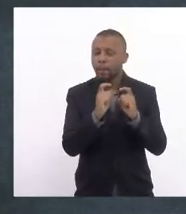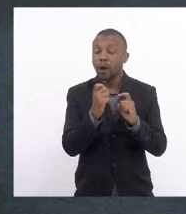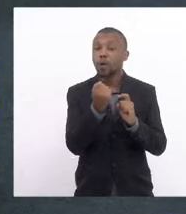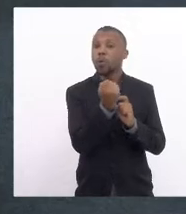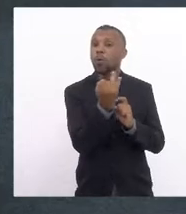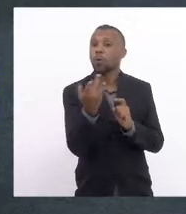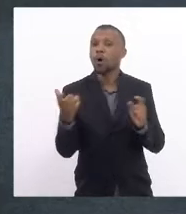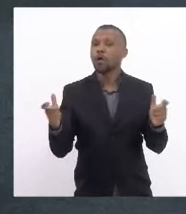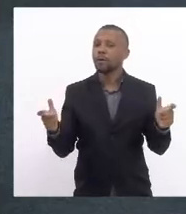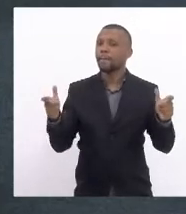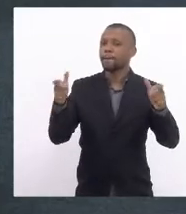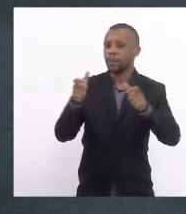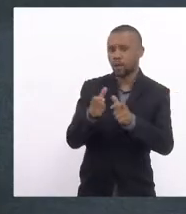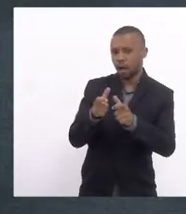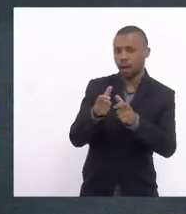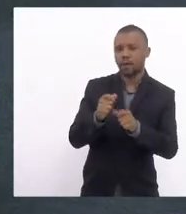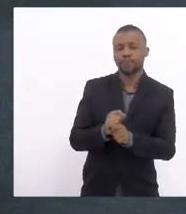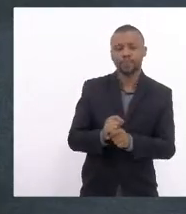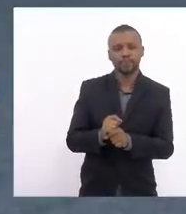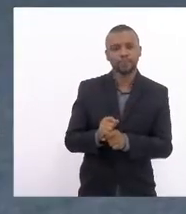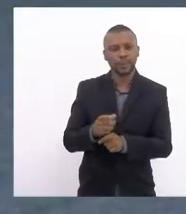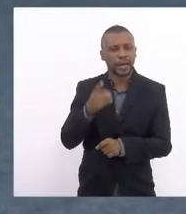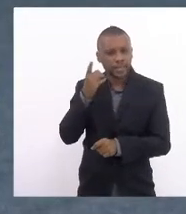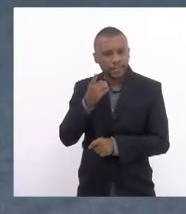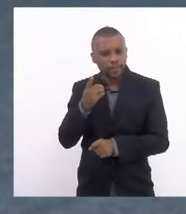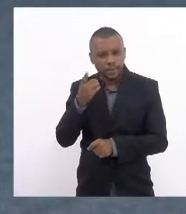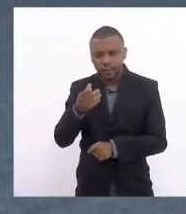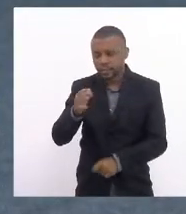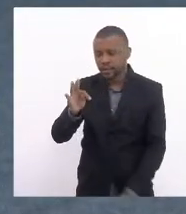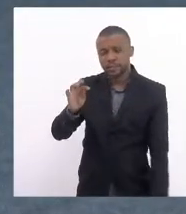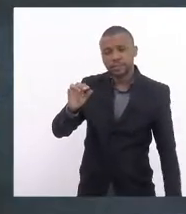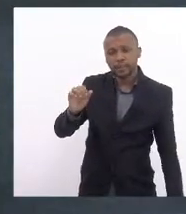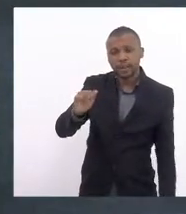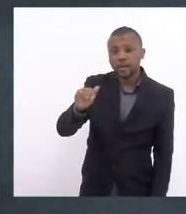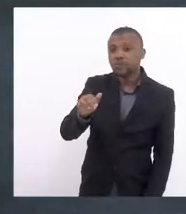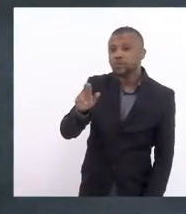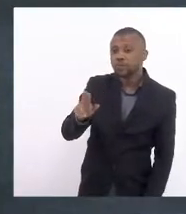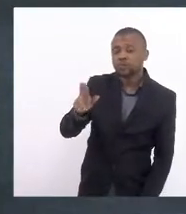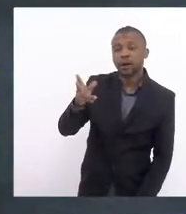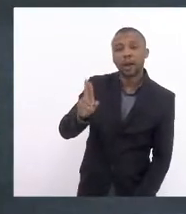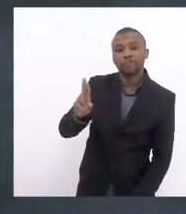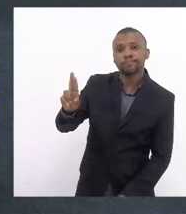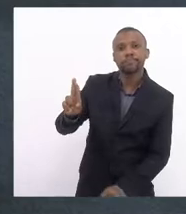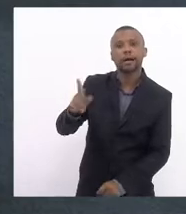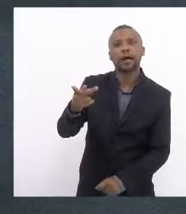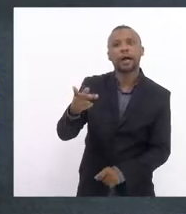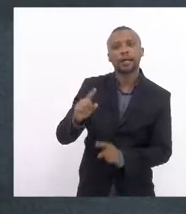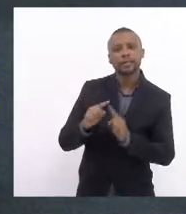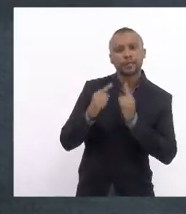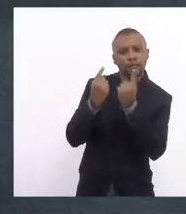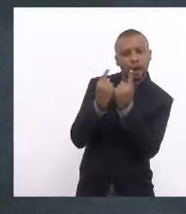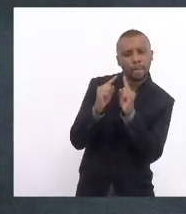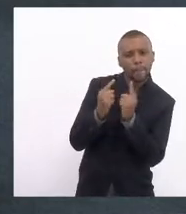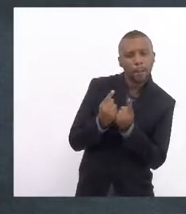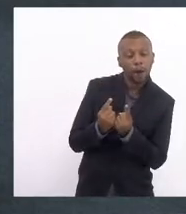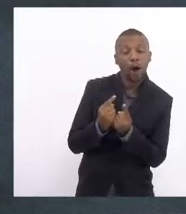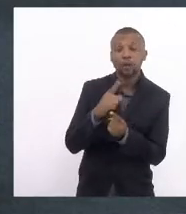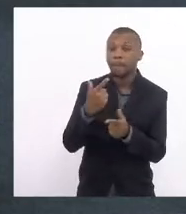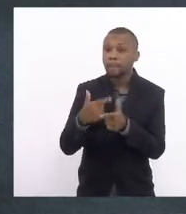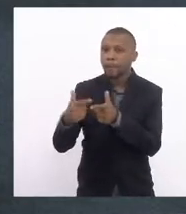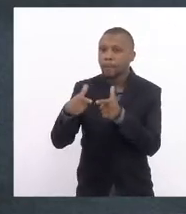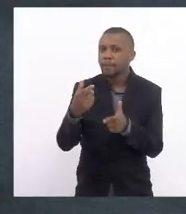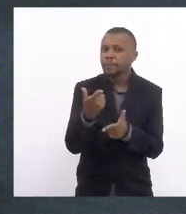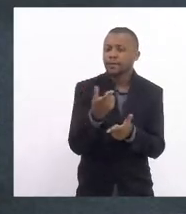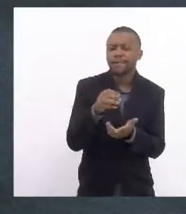menor, com um quórum bem inferior. Deputada Tiaju, que preside várias vezes as sessões também. Então, não temos problema de quórum, não temos problema de presença na